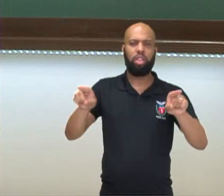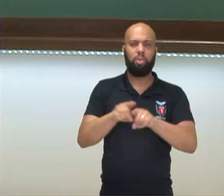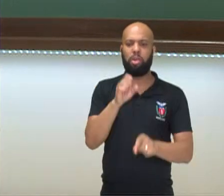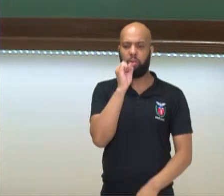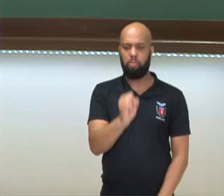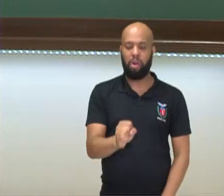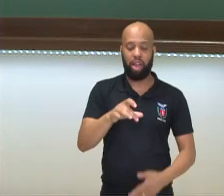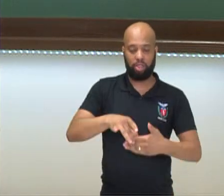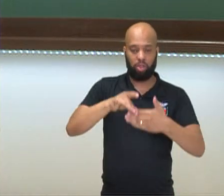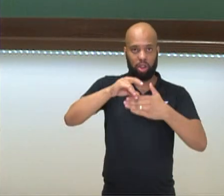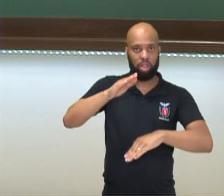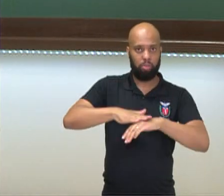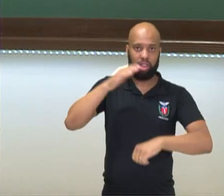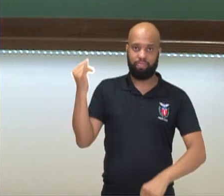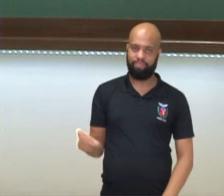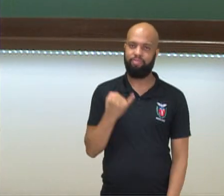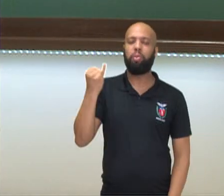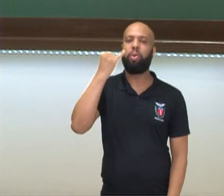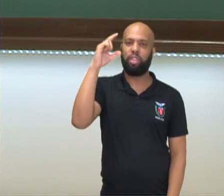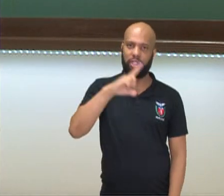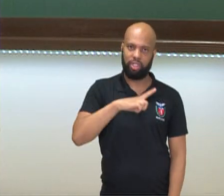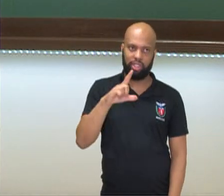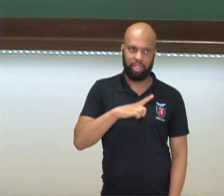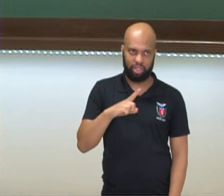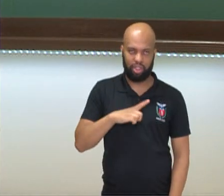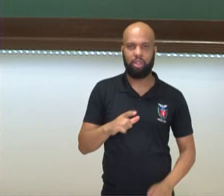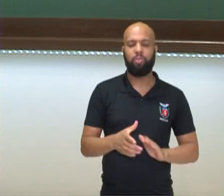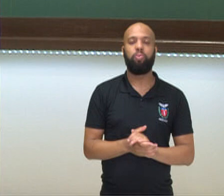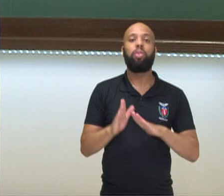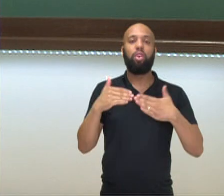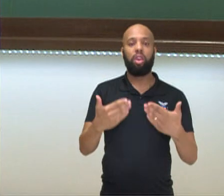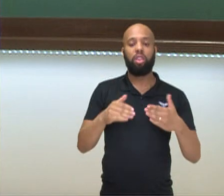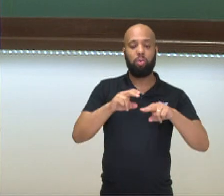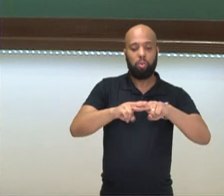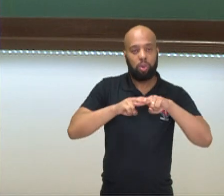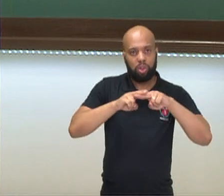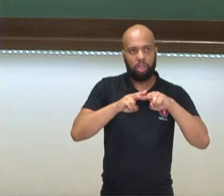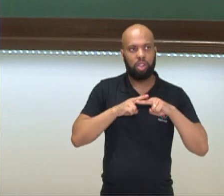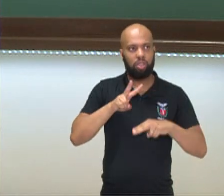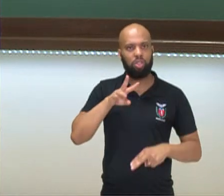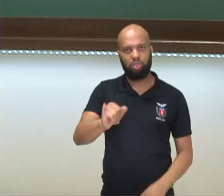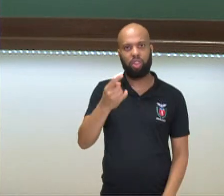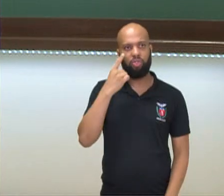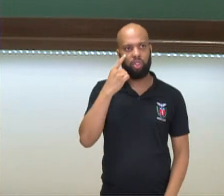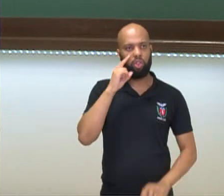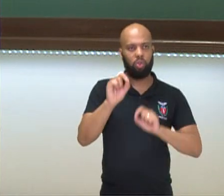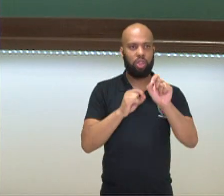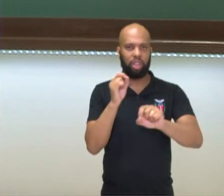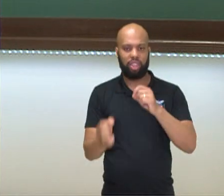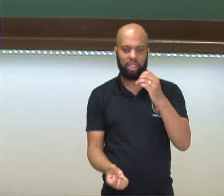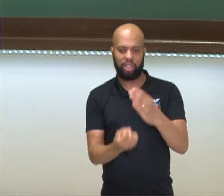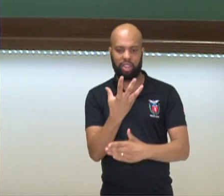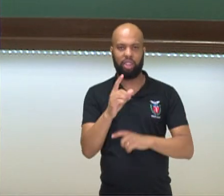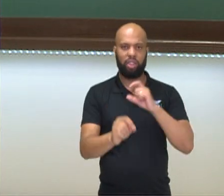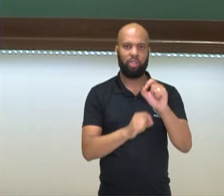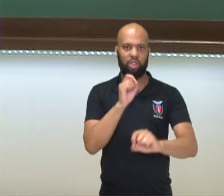o grande líder, um dos líderes desse movimento, e com isso tudo nós vamos ver que vai ser criada a